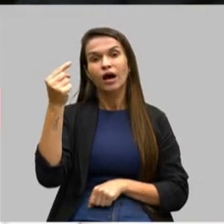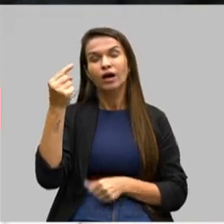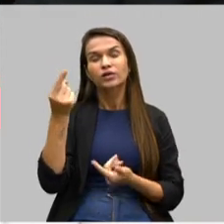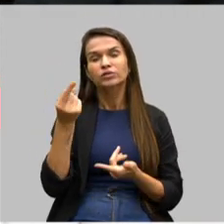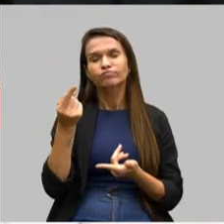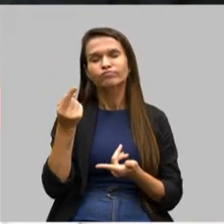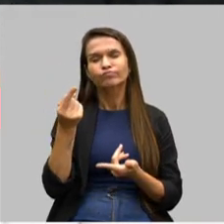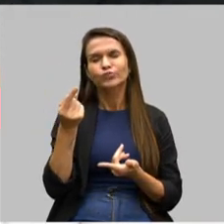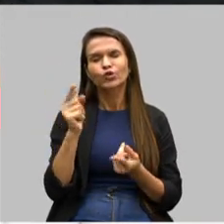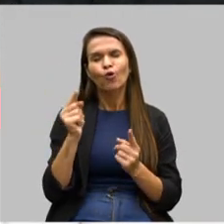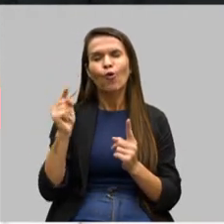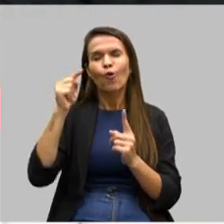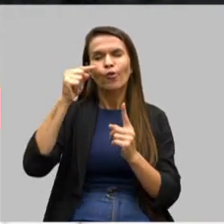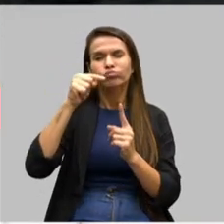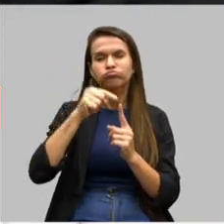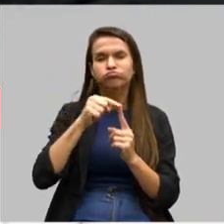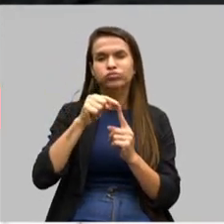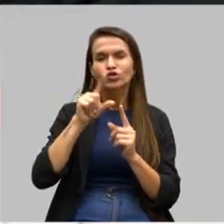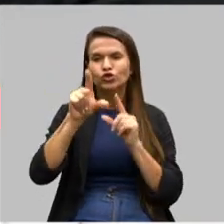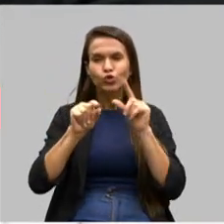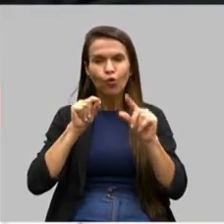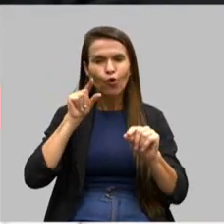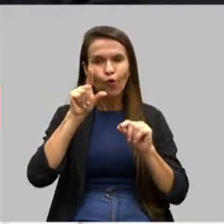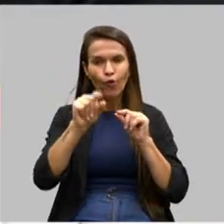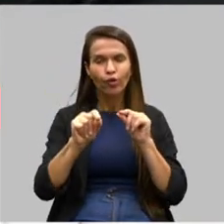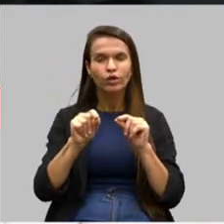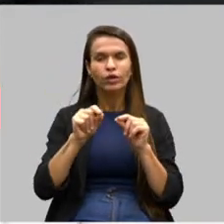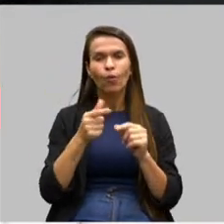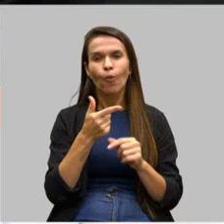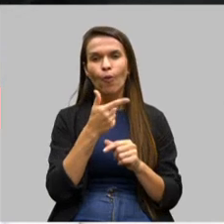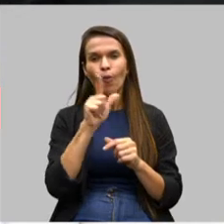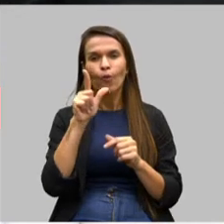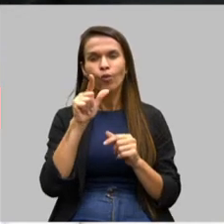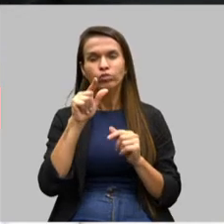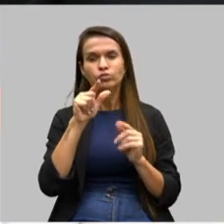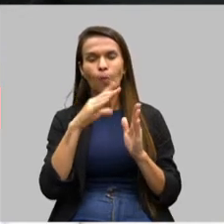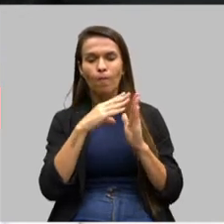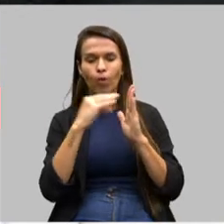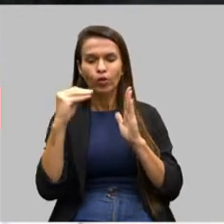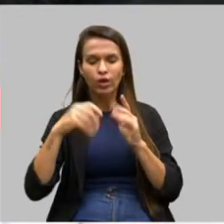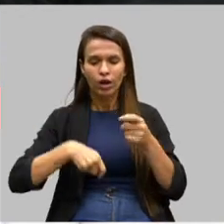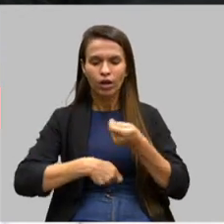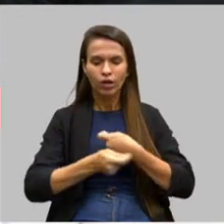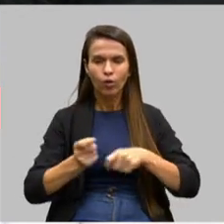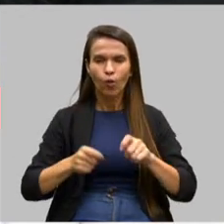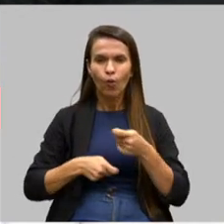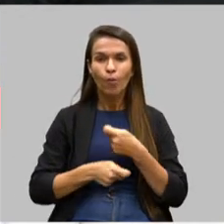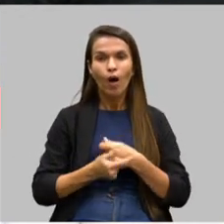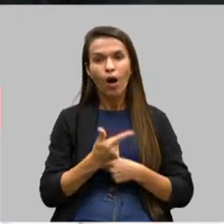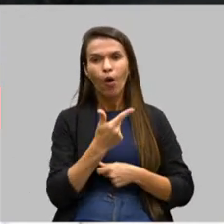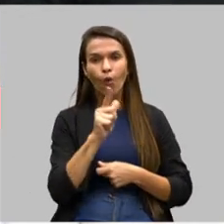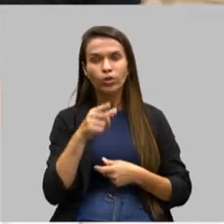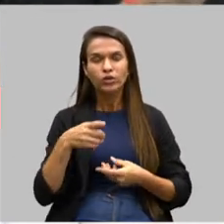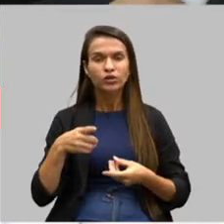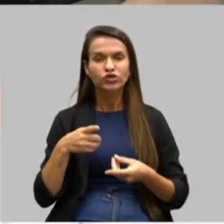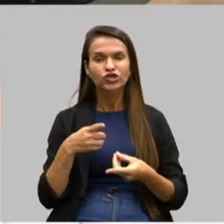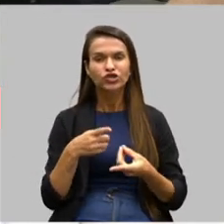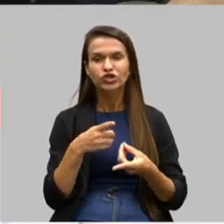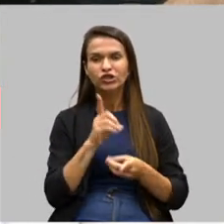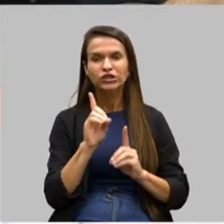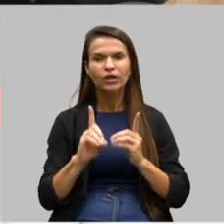alternativas e uma outra matriz econômica, uma outra dinâmica econômica.